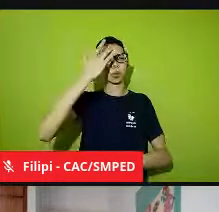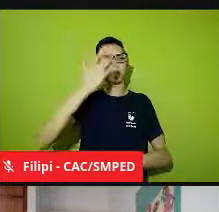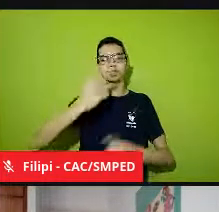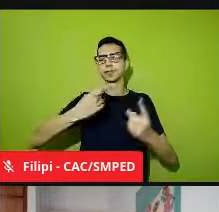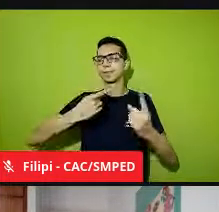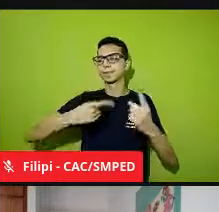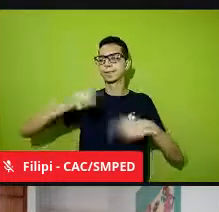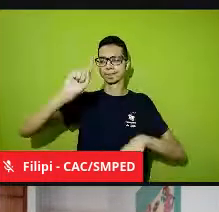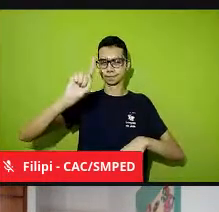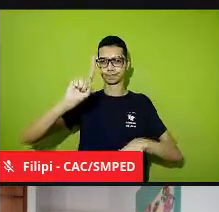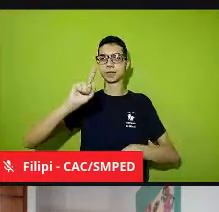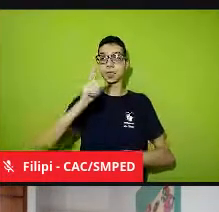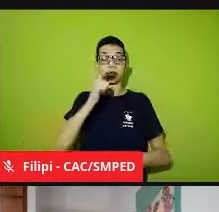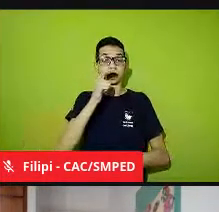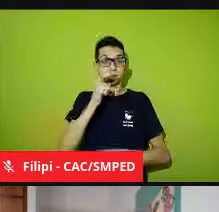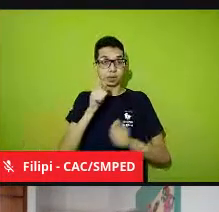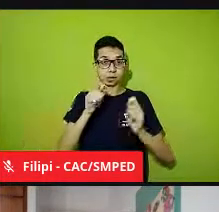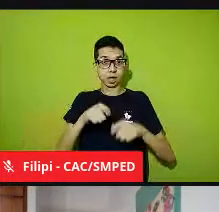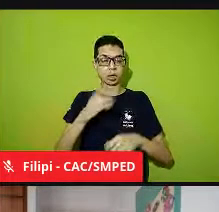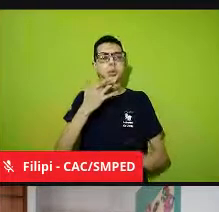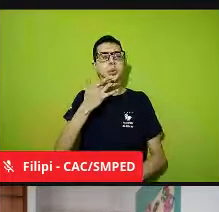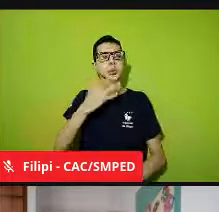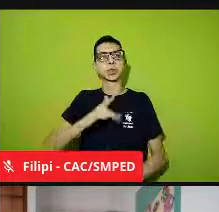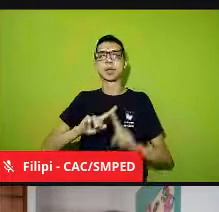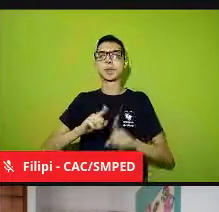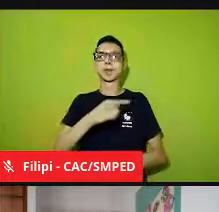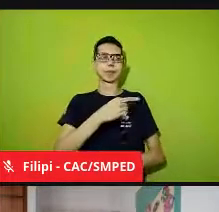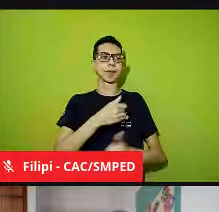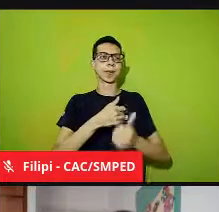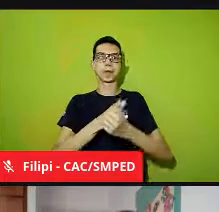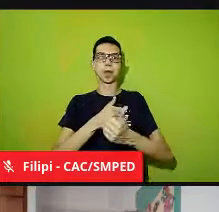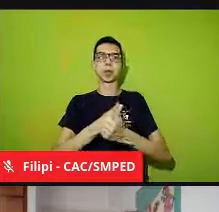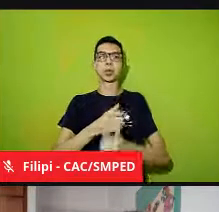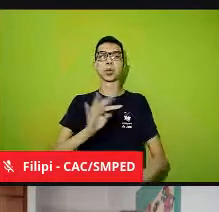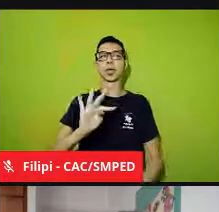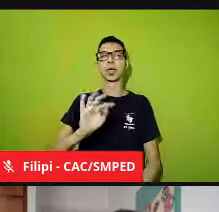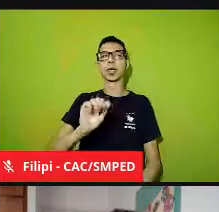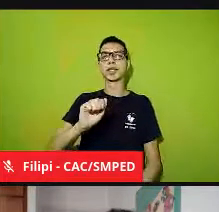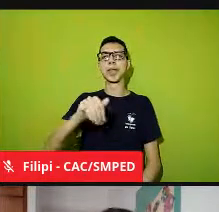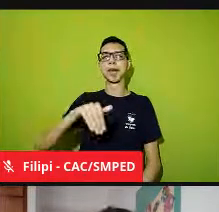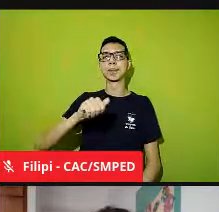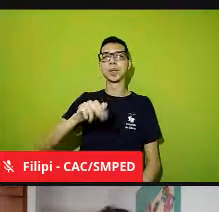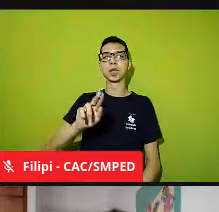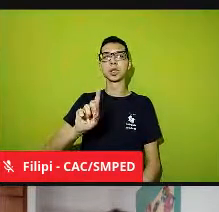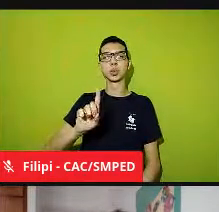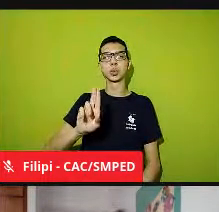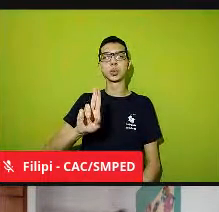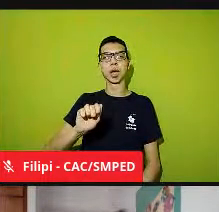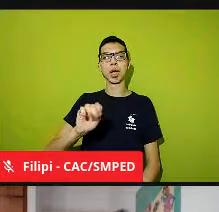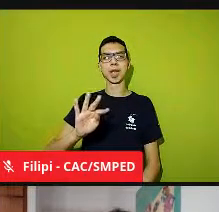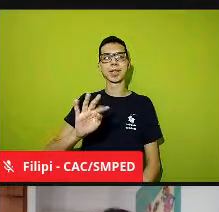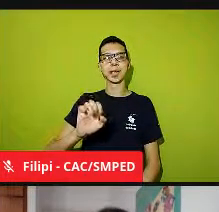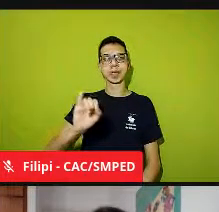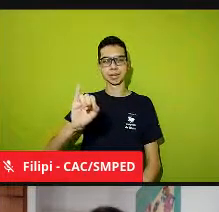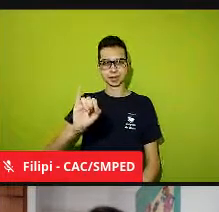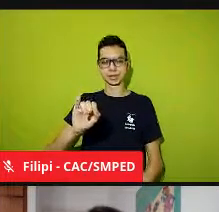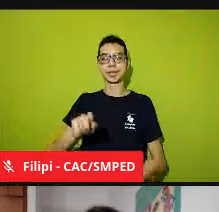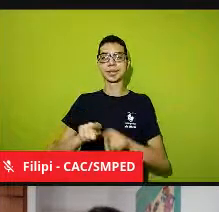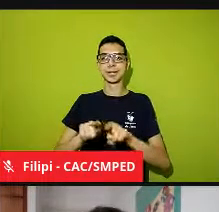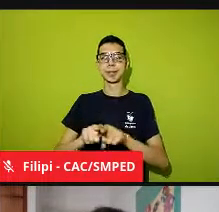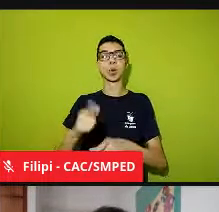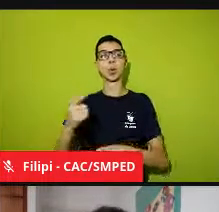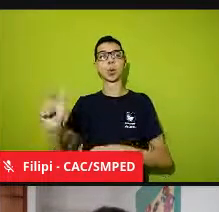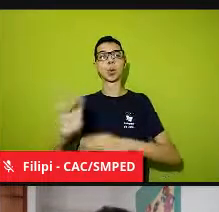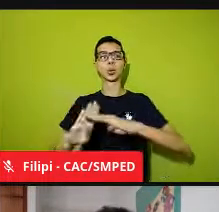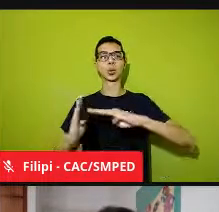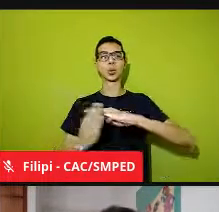mas aqui a gente está bem na travessia do Tamanduá-TI, que a gente pegava umas escolas que estavam ali no Canindé, né, que é a Infante